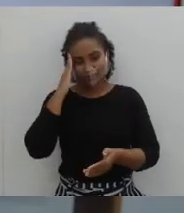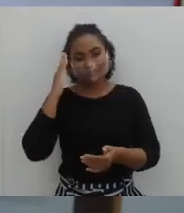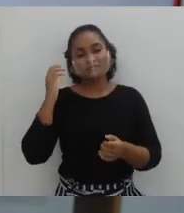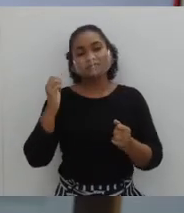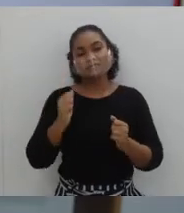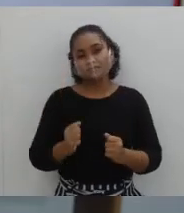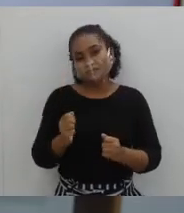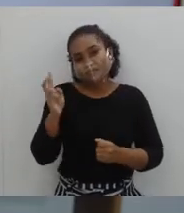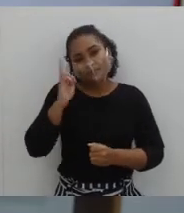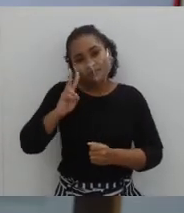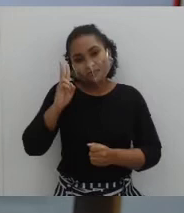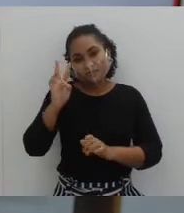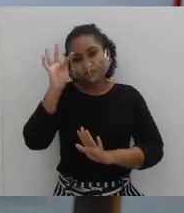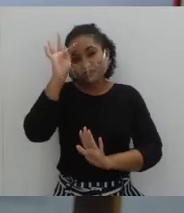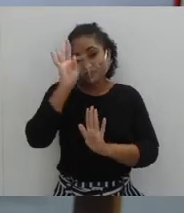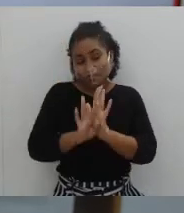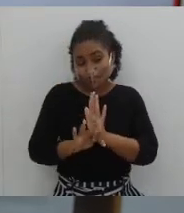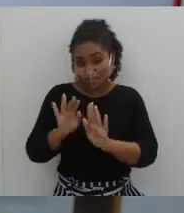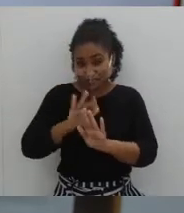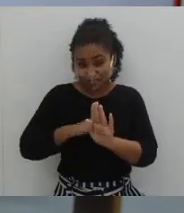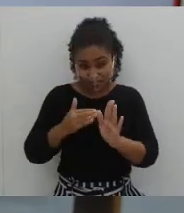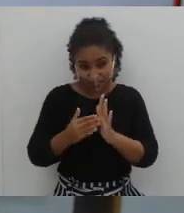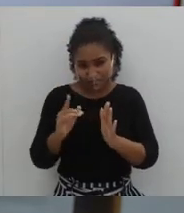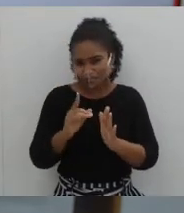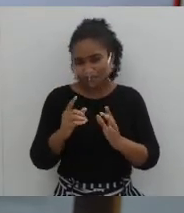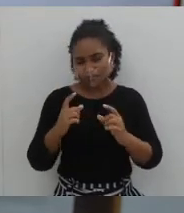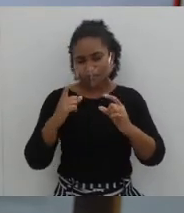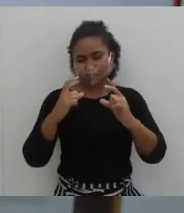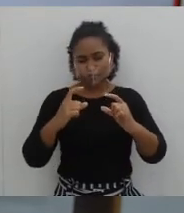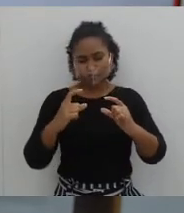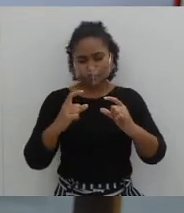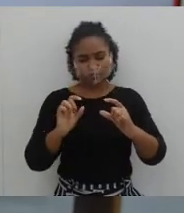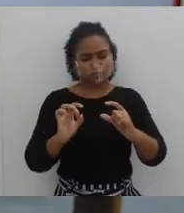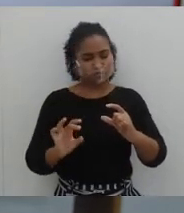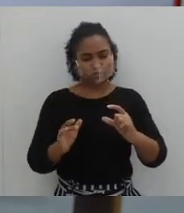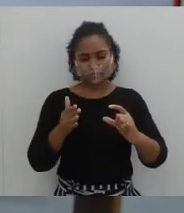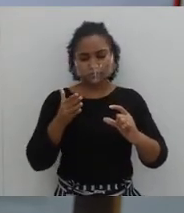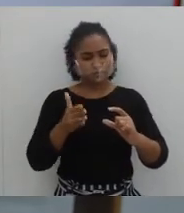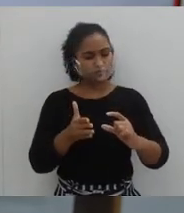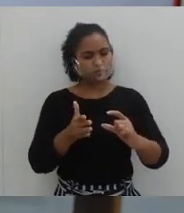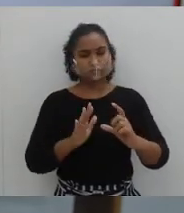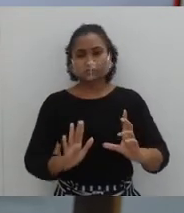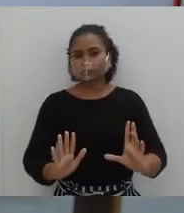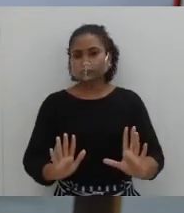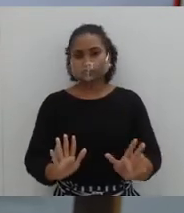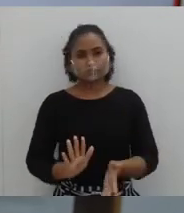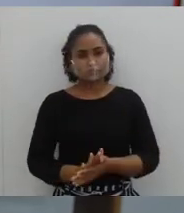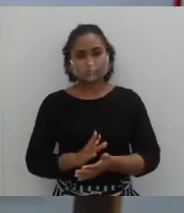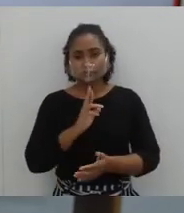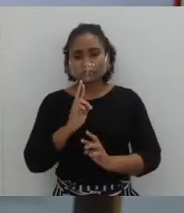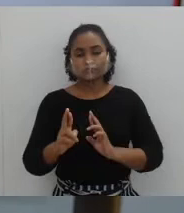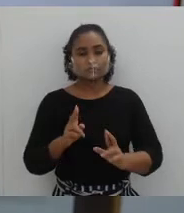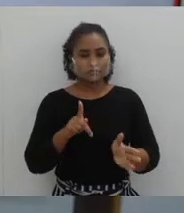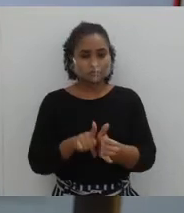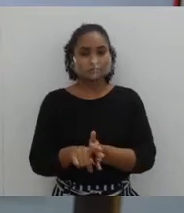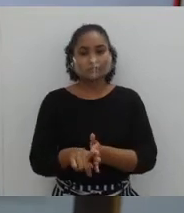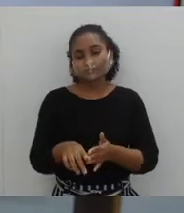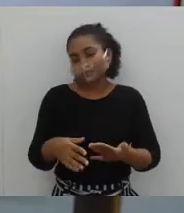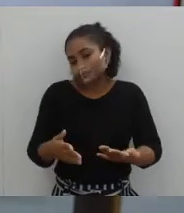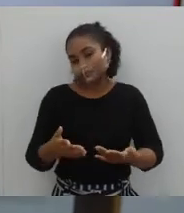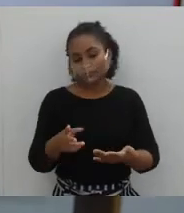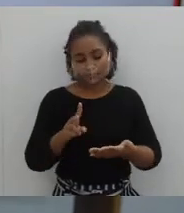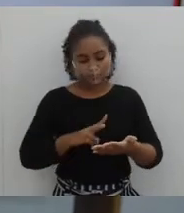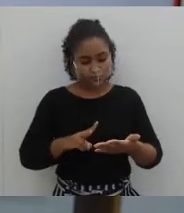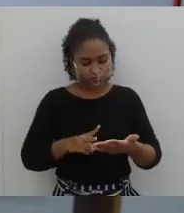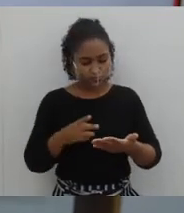você não lê o texto todo, você só lê aquele pedaço para responder a questão. Então, você lê a